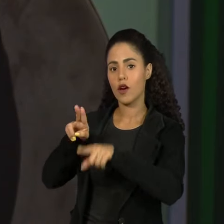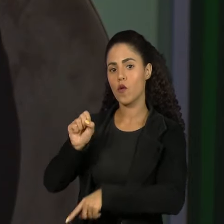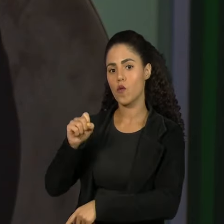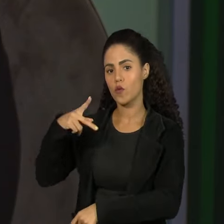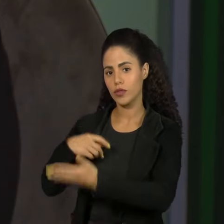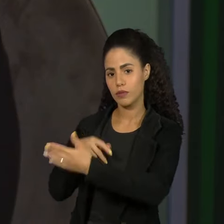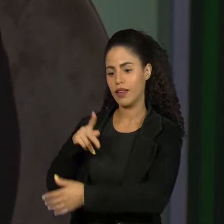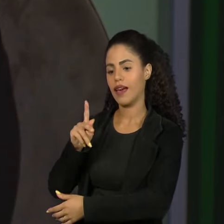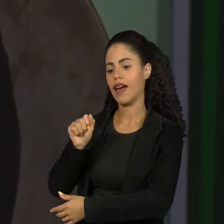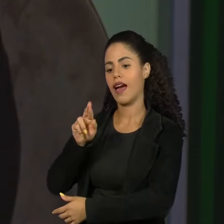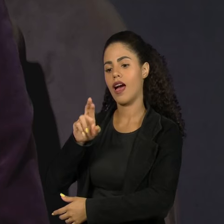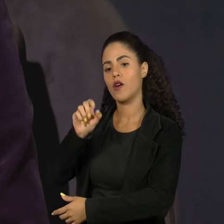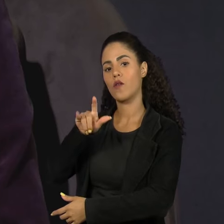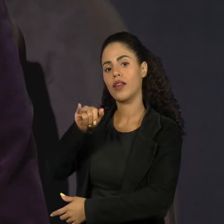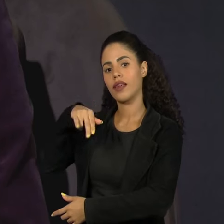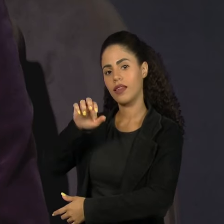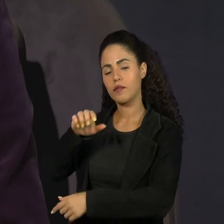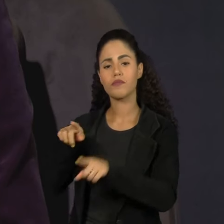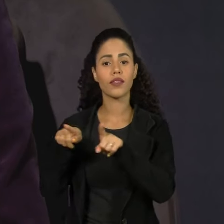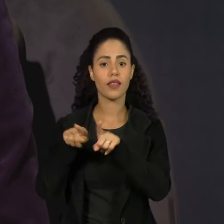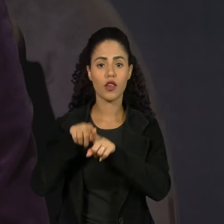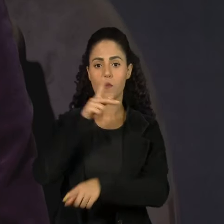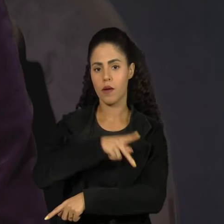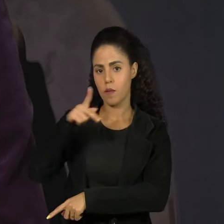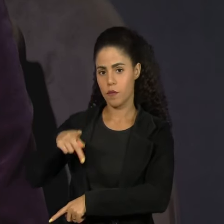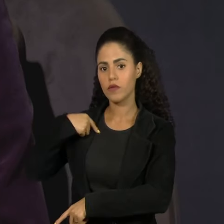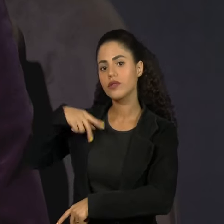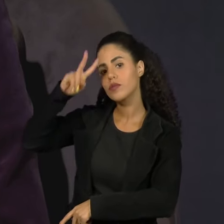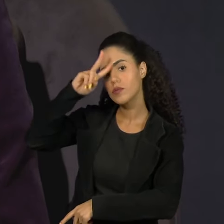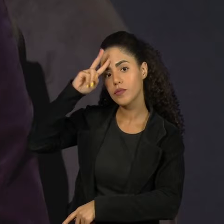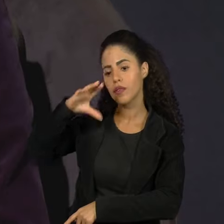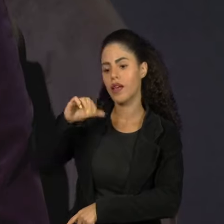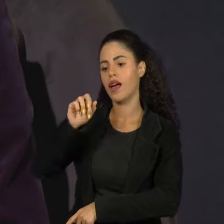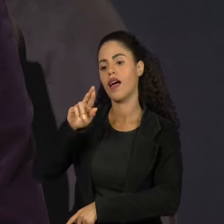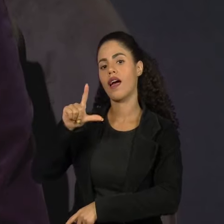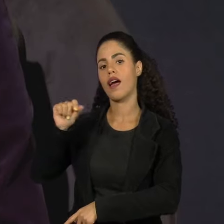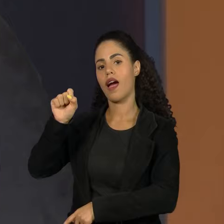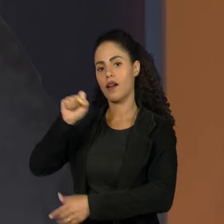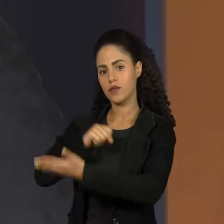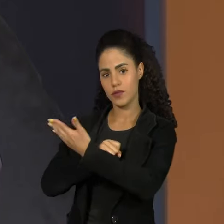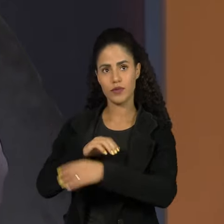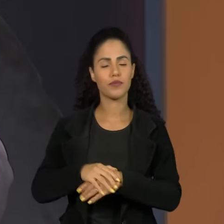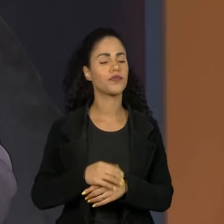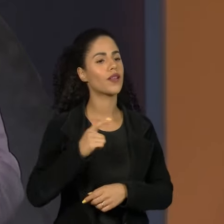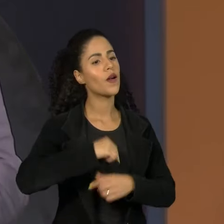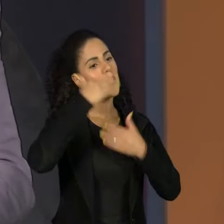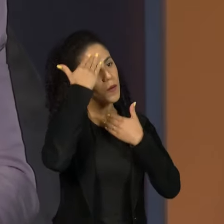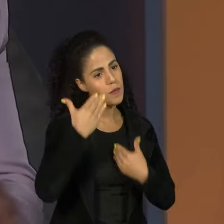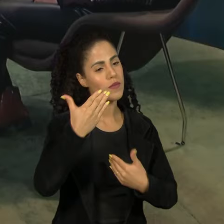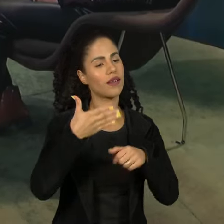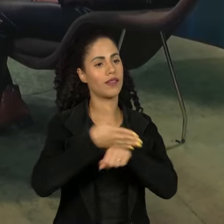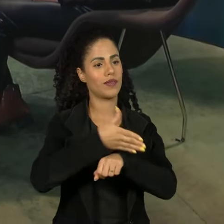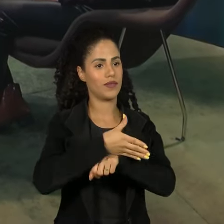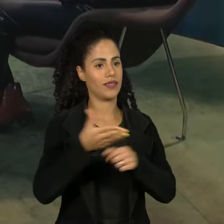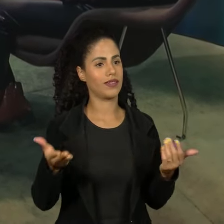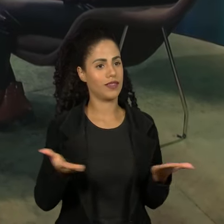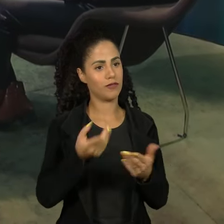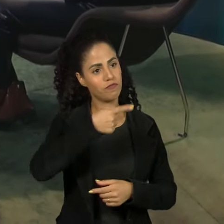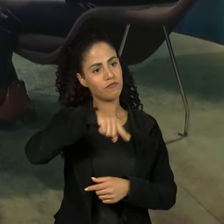a Caroline Suzarte, e o professor e mestre de História, Carlos Machado. De novo, muito obrigado, né,